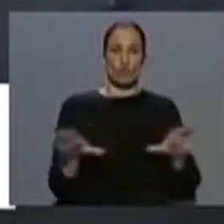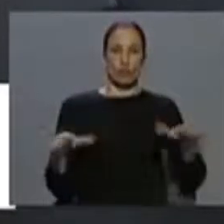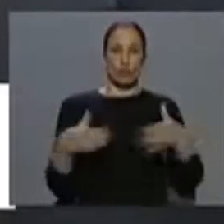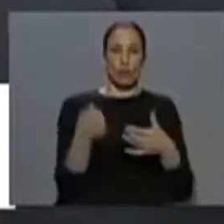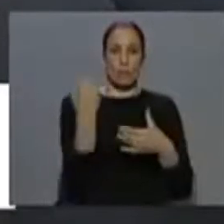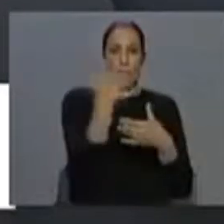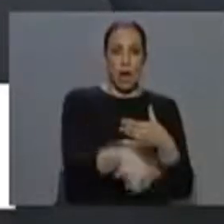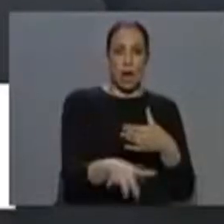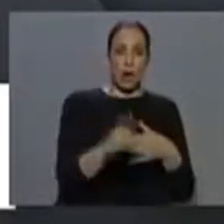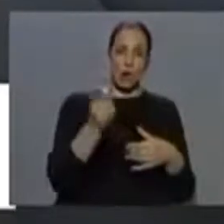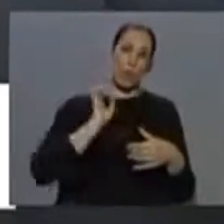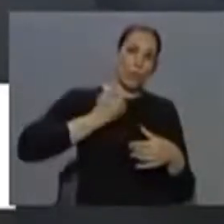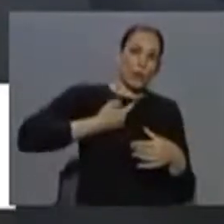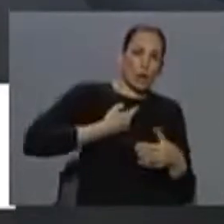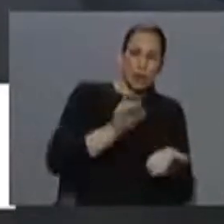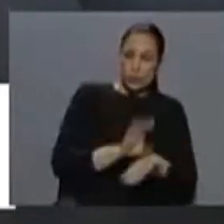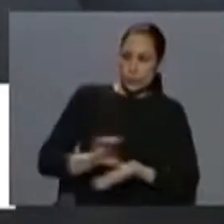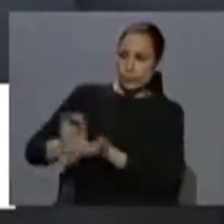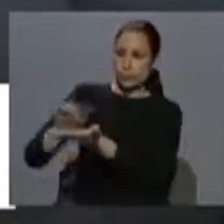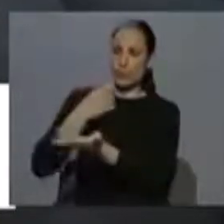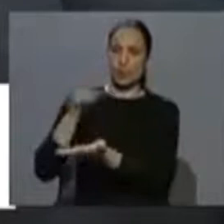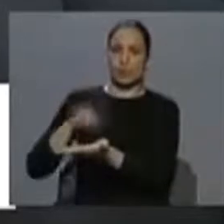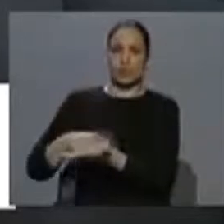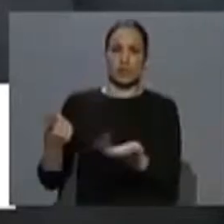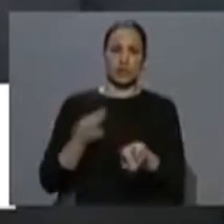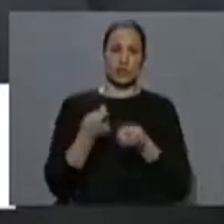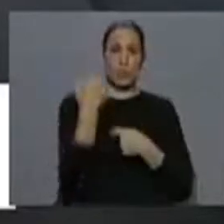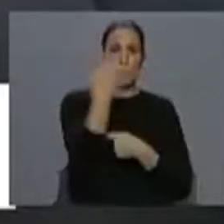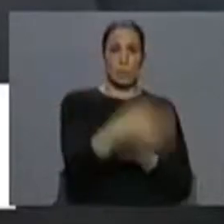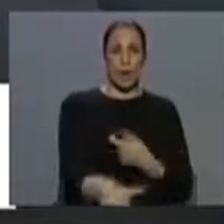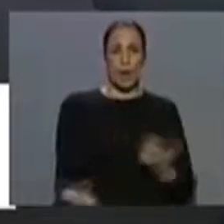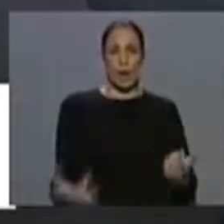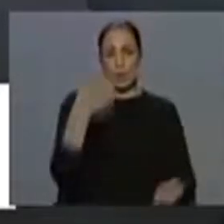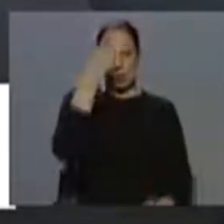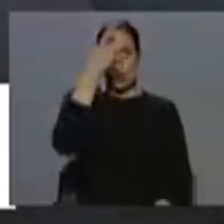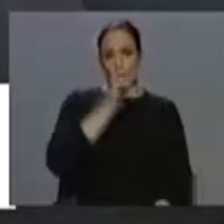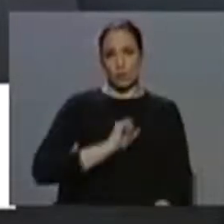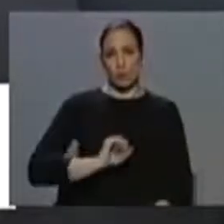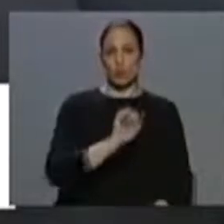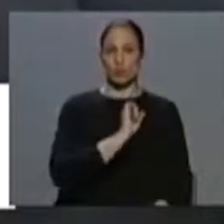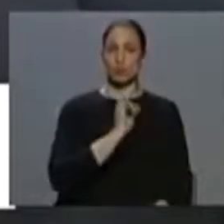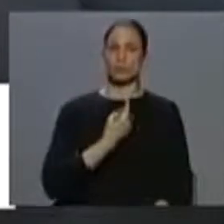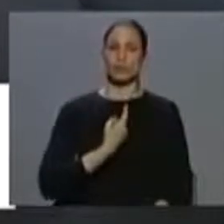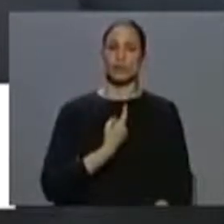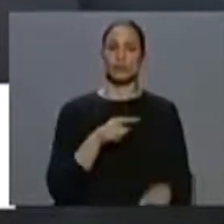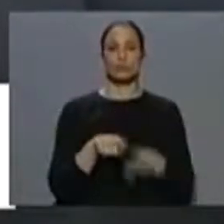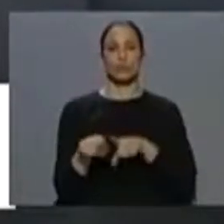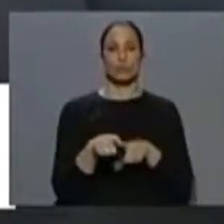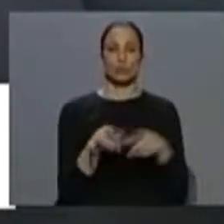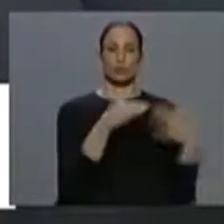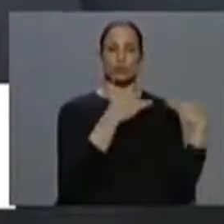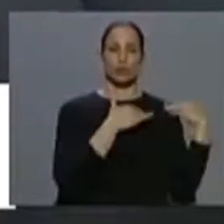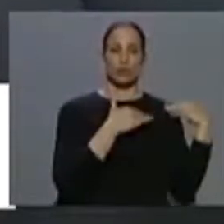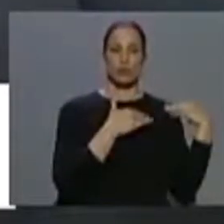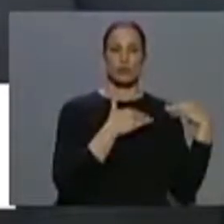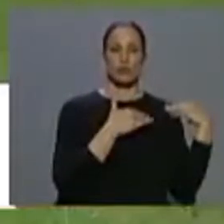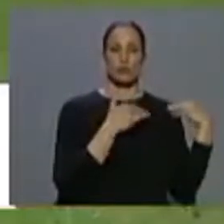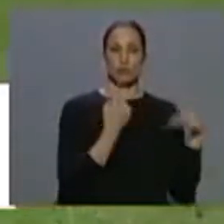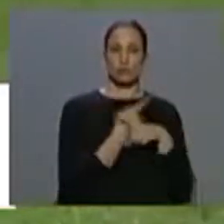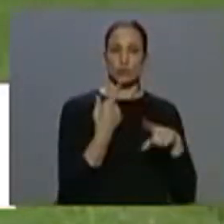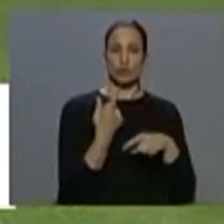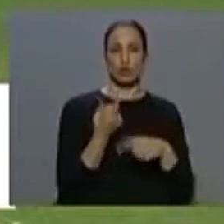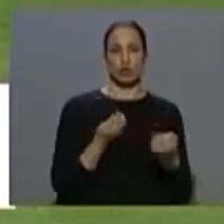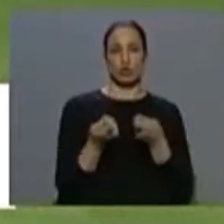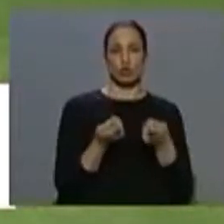é uma má gestão e, de uma vez por todas, na nossa opinião, deve haver responsabilidade política pela má gestão dos dinheiros públicos.